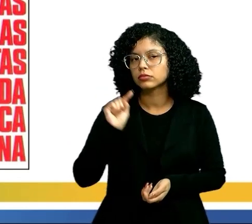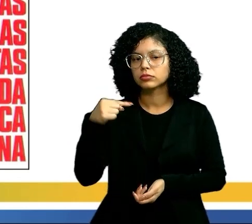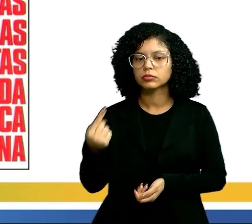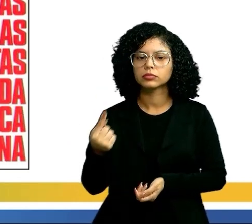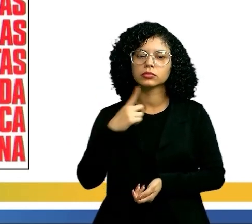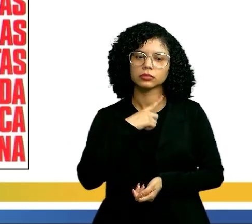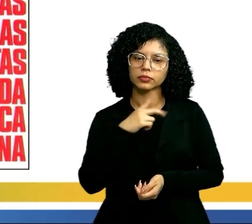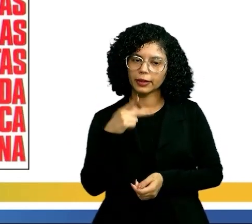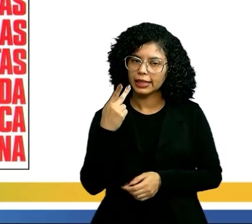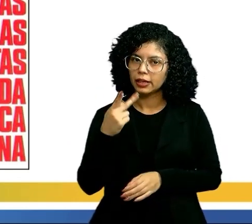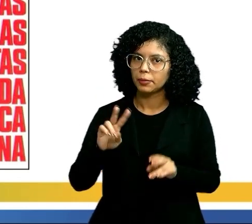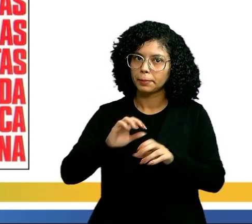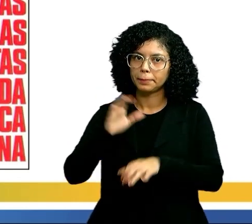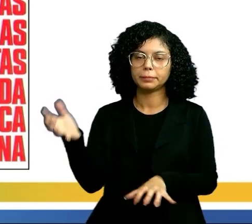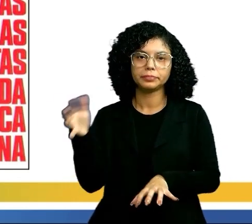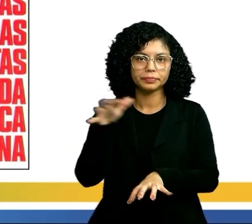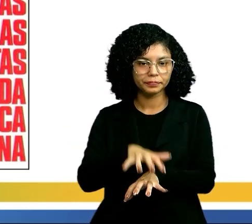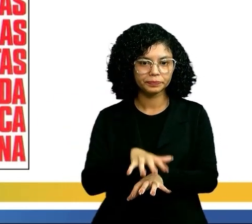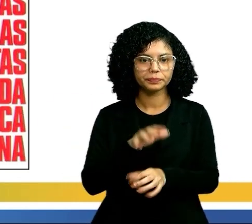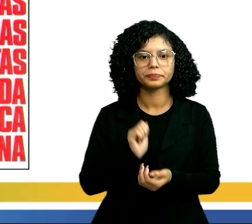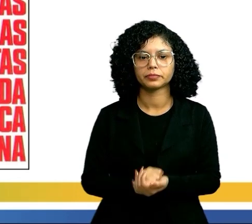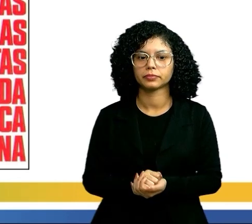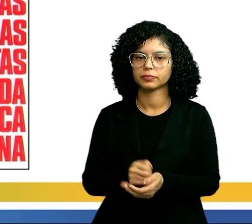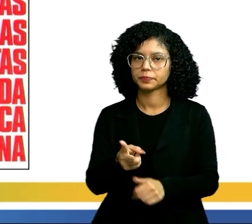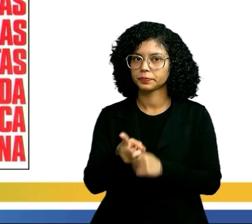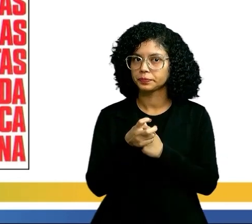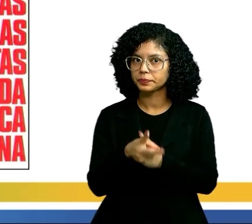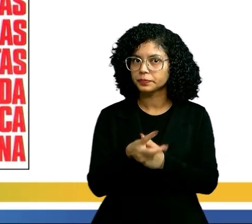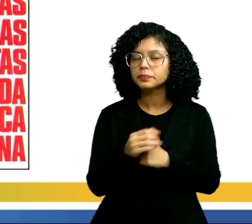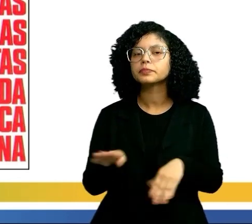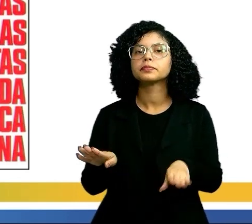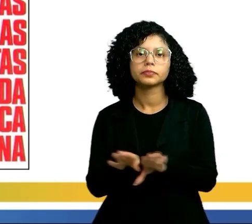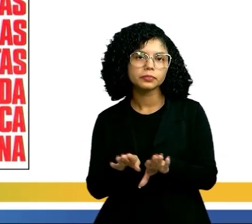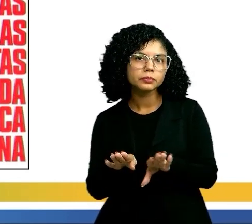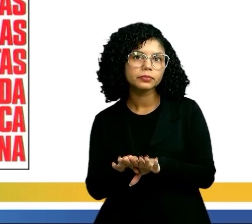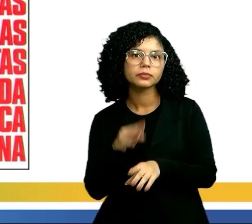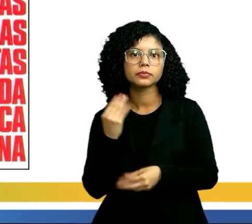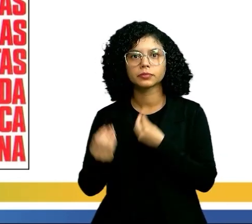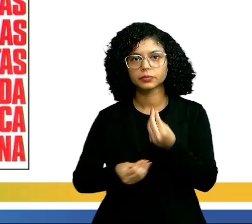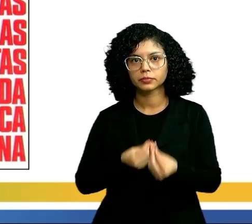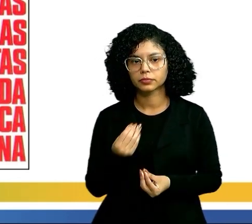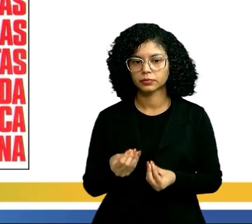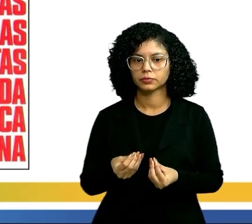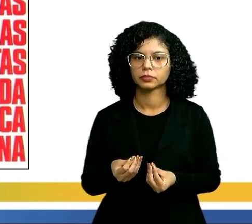que a gente tem falado sobre colonização de exploração, tanto